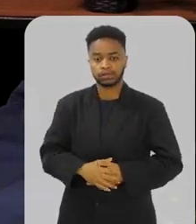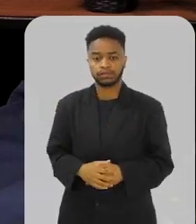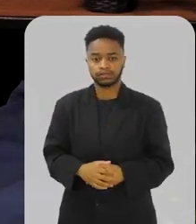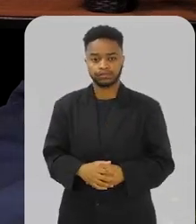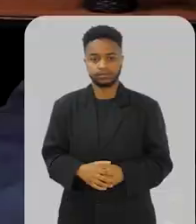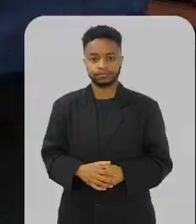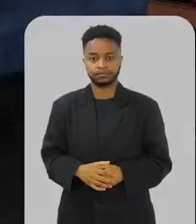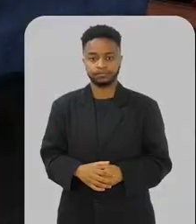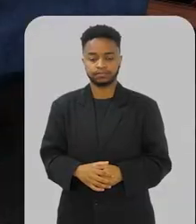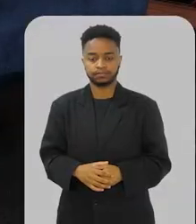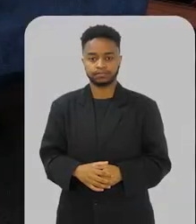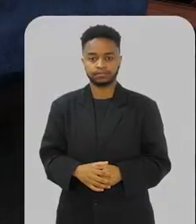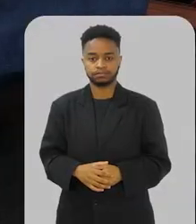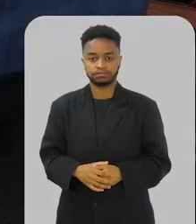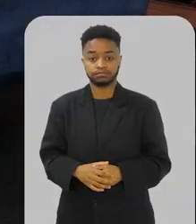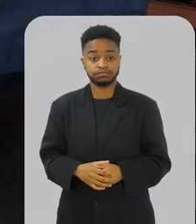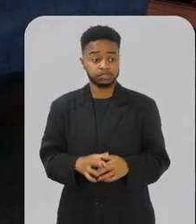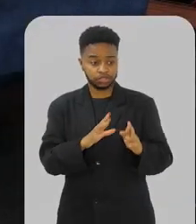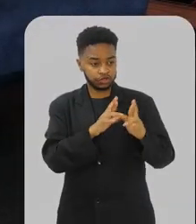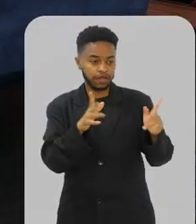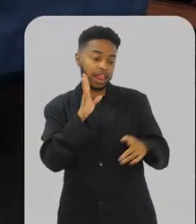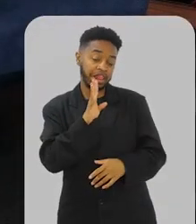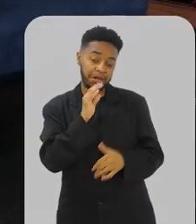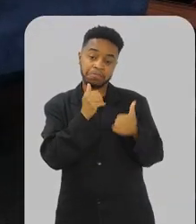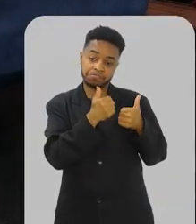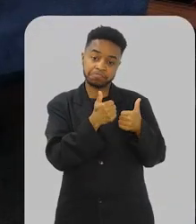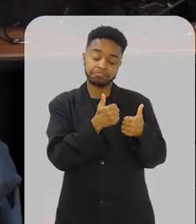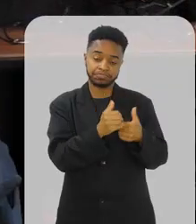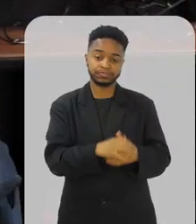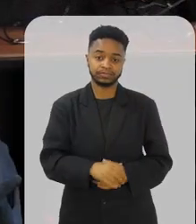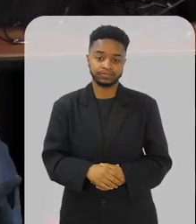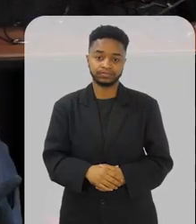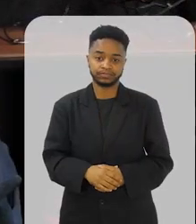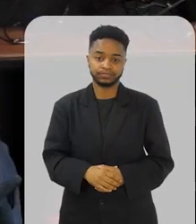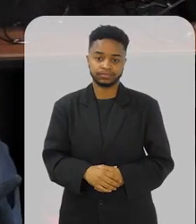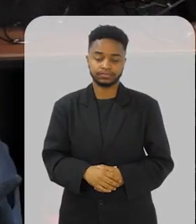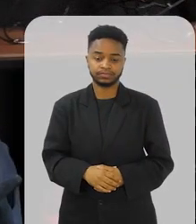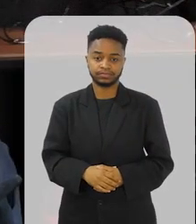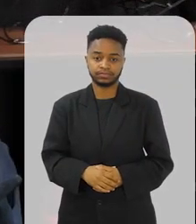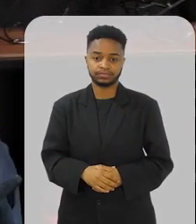Você ser diferente é legal.